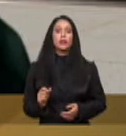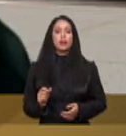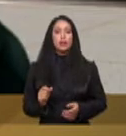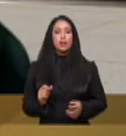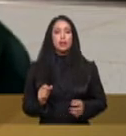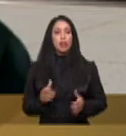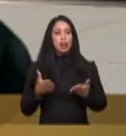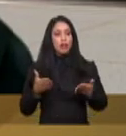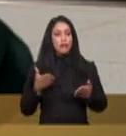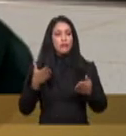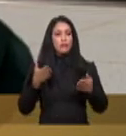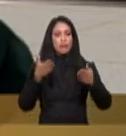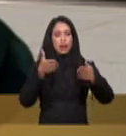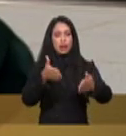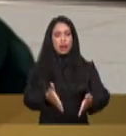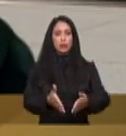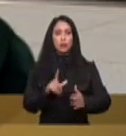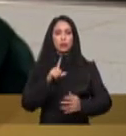do Capitólio.